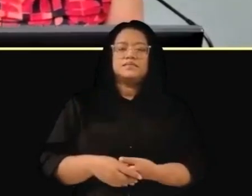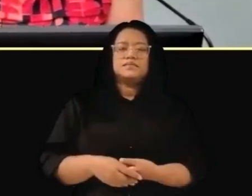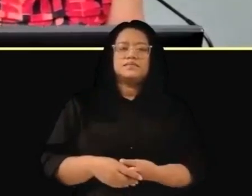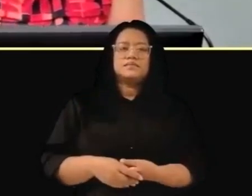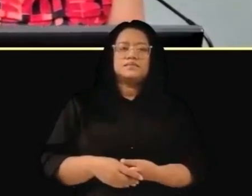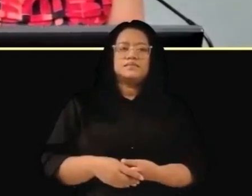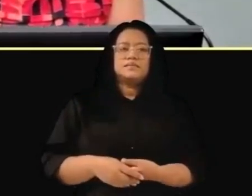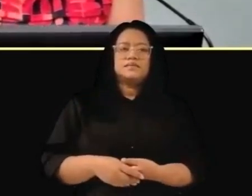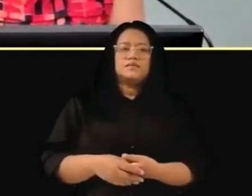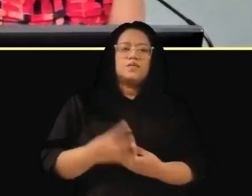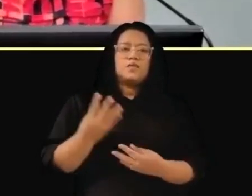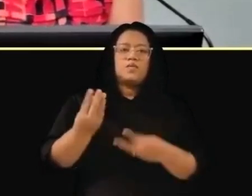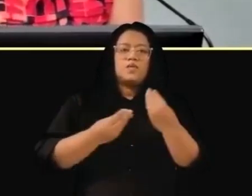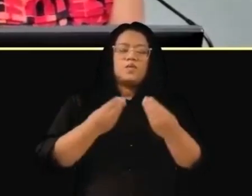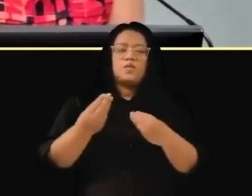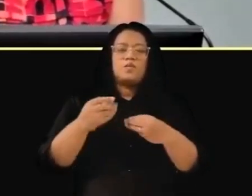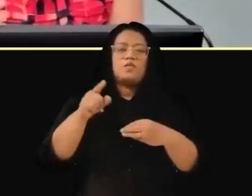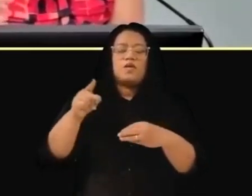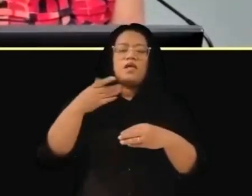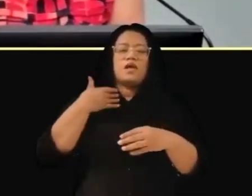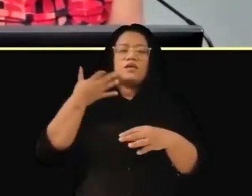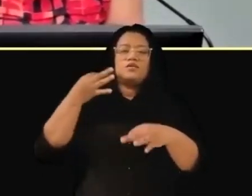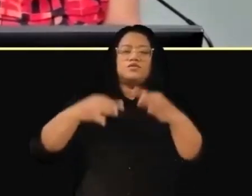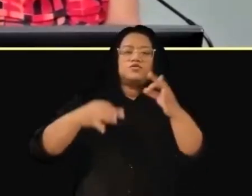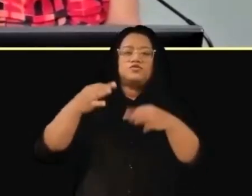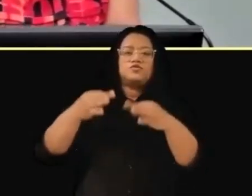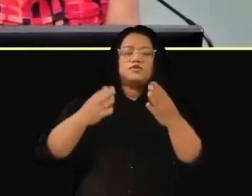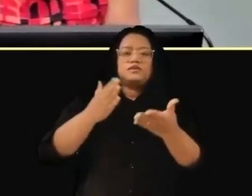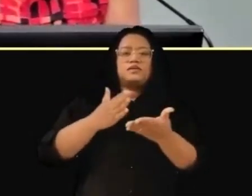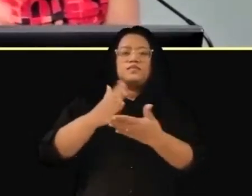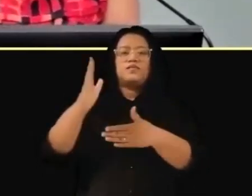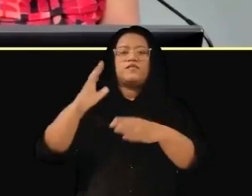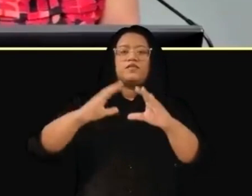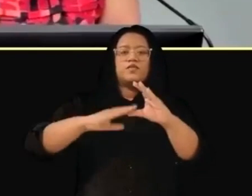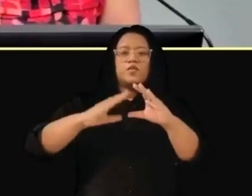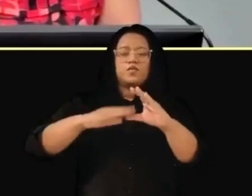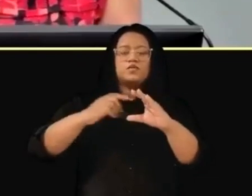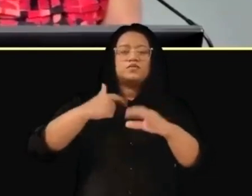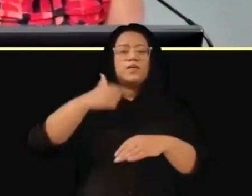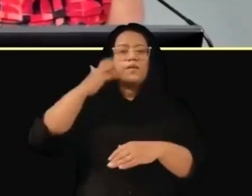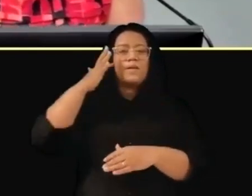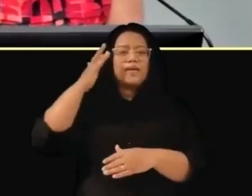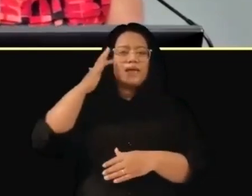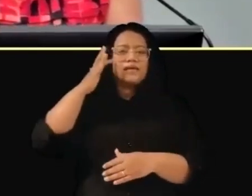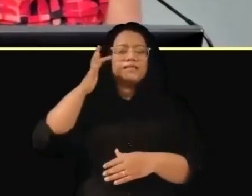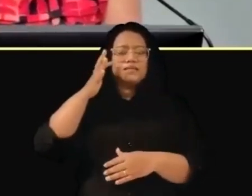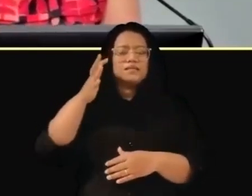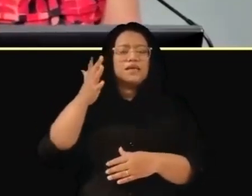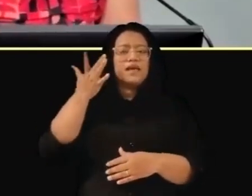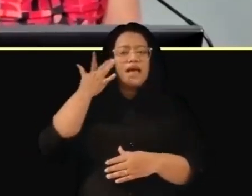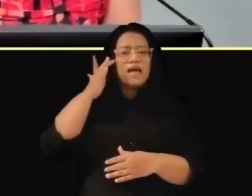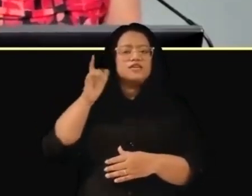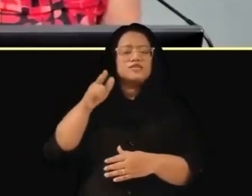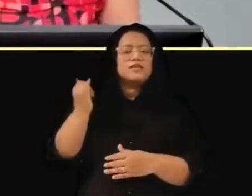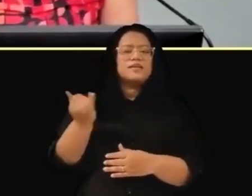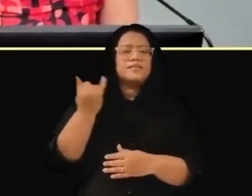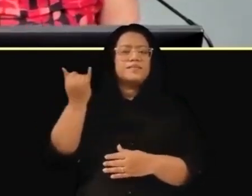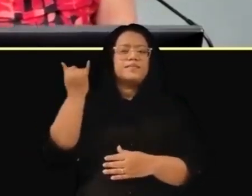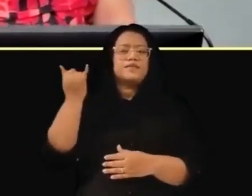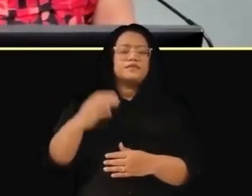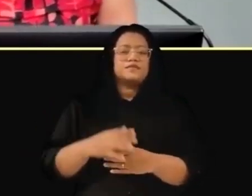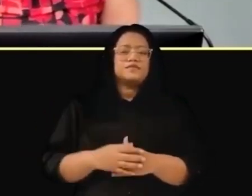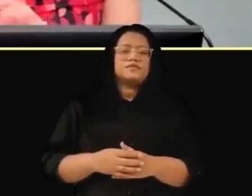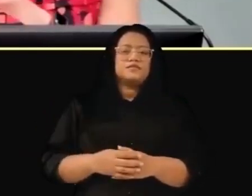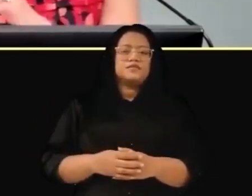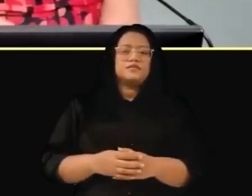na formação do juiz, logo que ele é aprovado no concurso, eu pensei isso agora, acho que isso é interessante. Mas